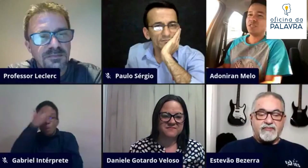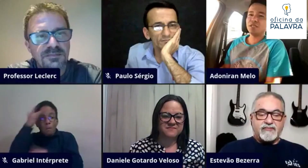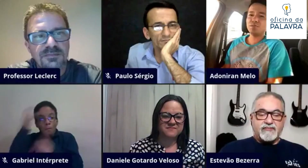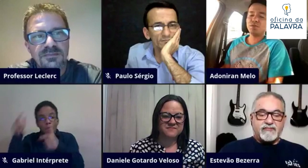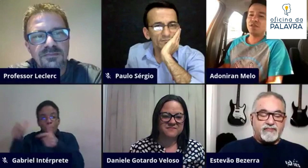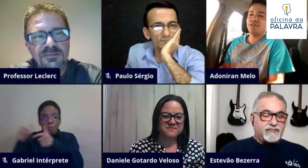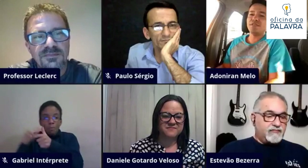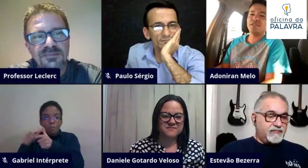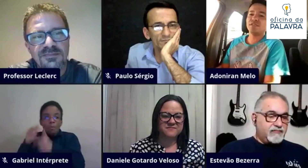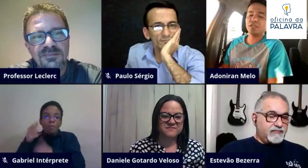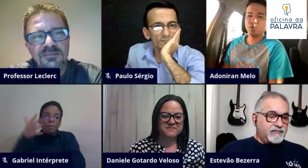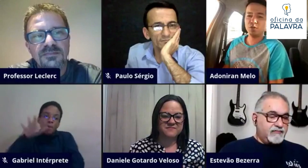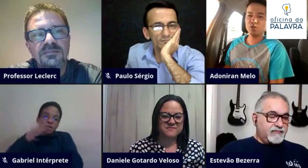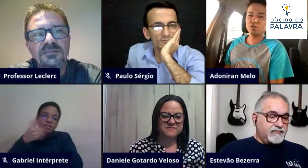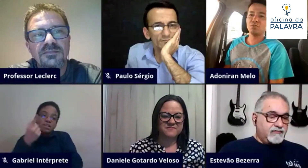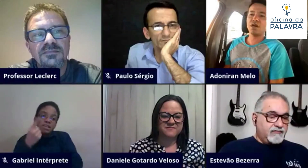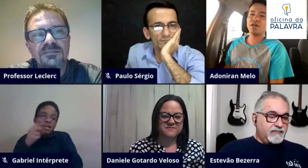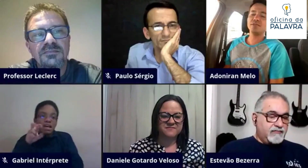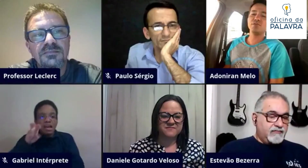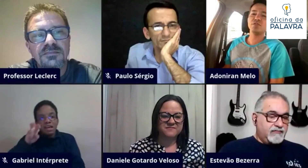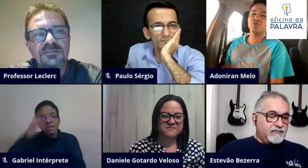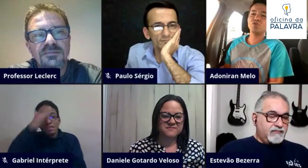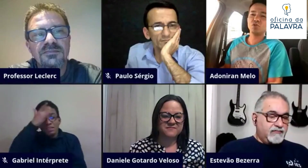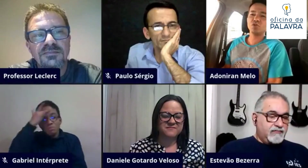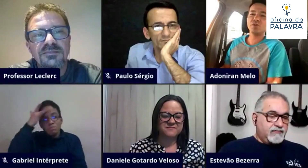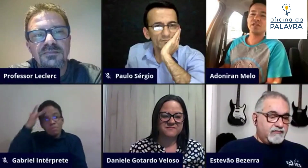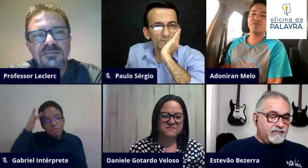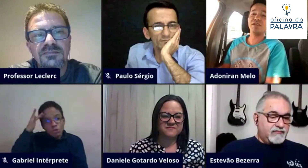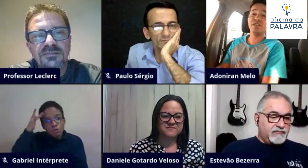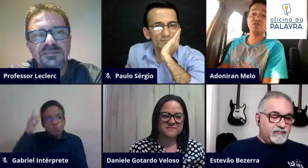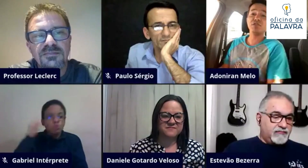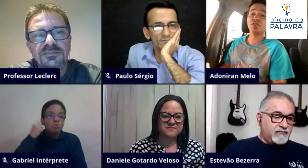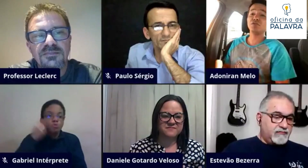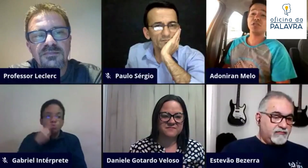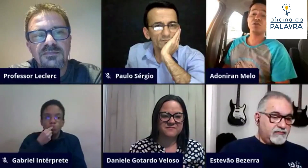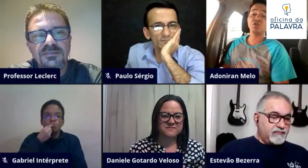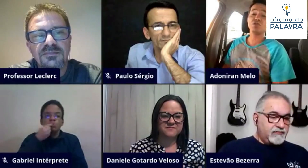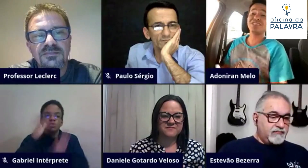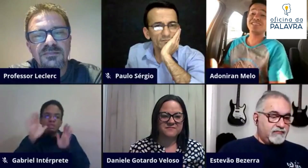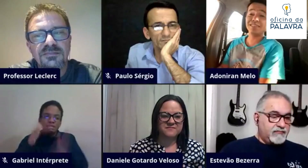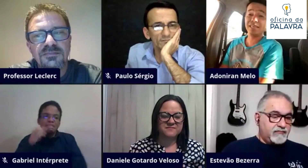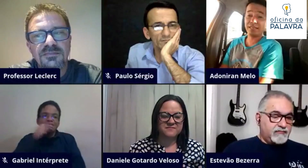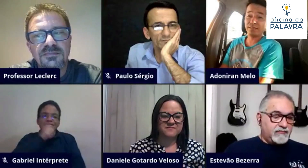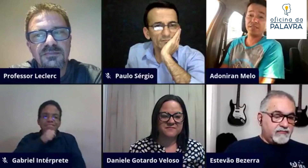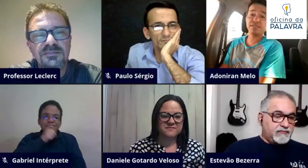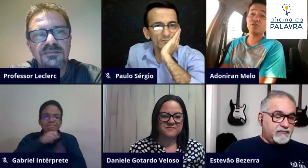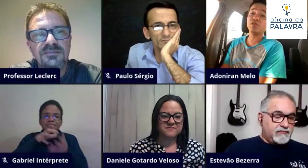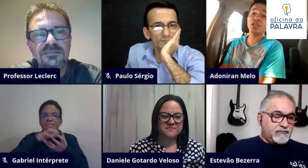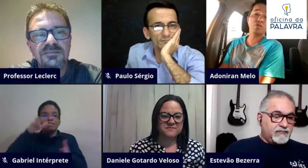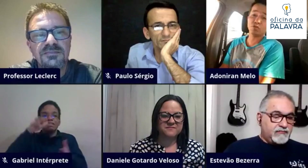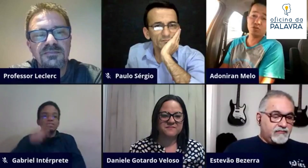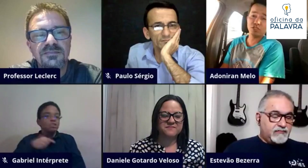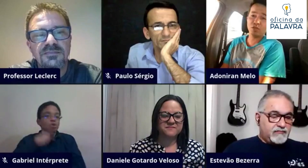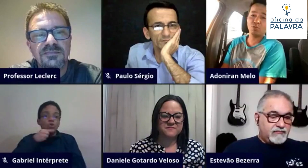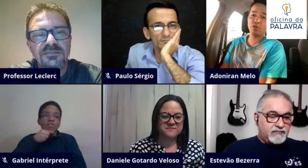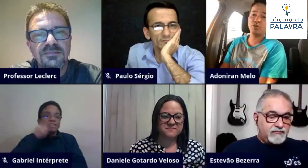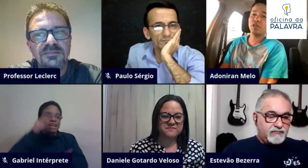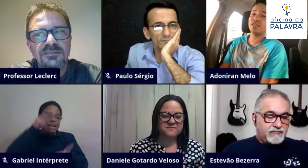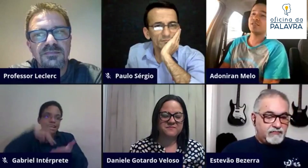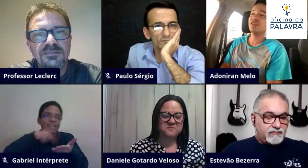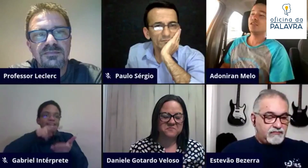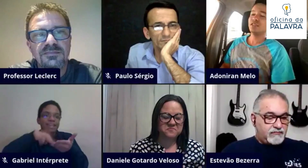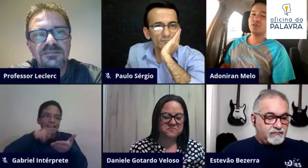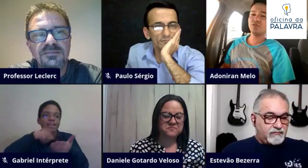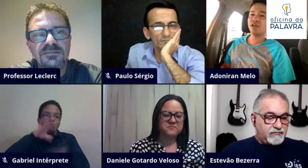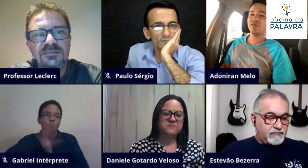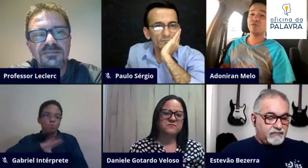uns 15, 17 pessoas no máximo, que são os surdos mais velhinhos, que não têm condições de ler, eles não têm condições de ler o